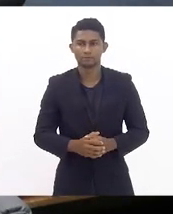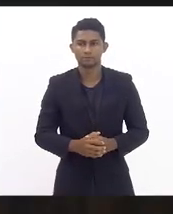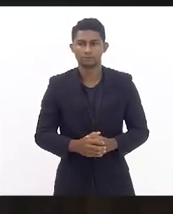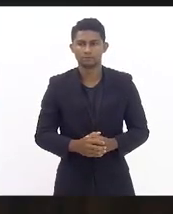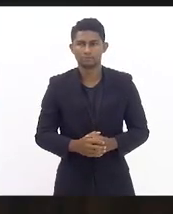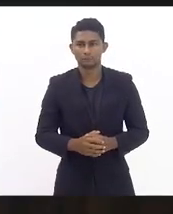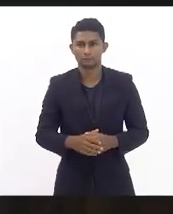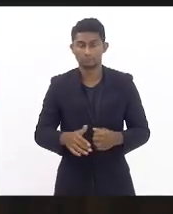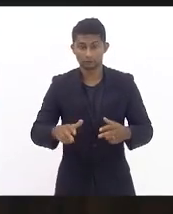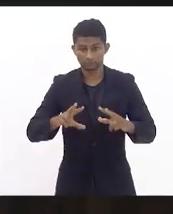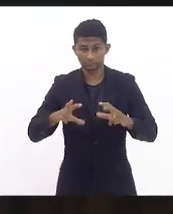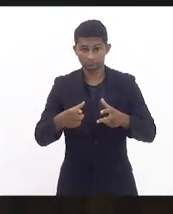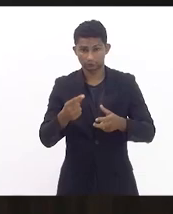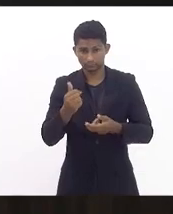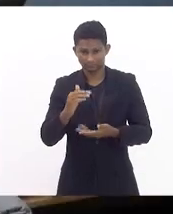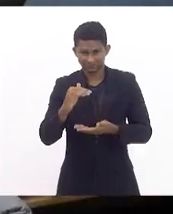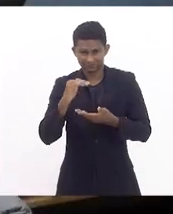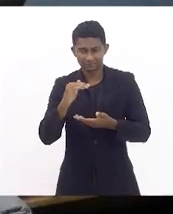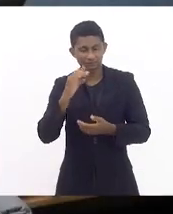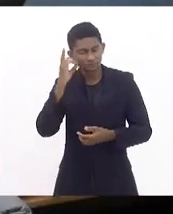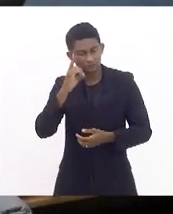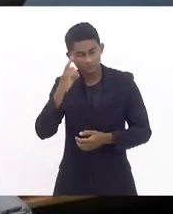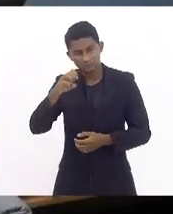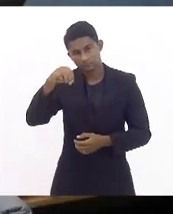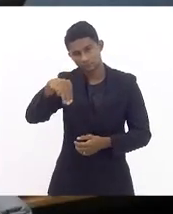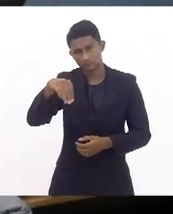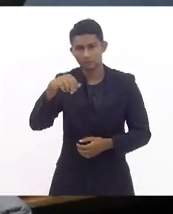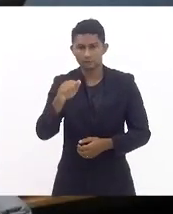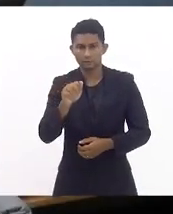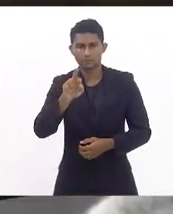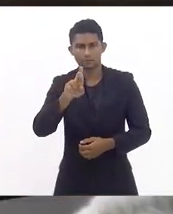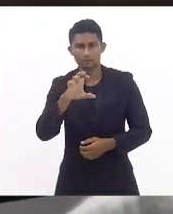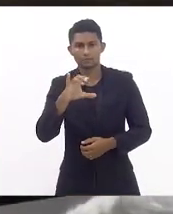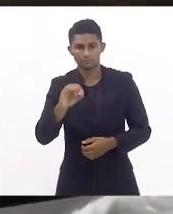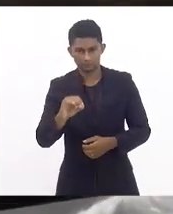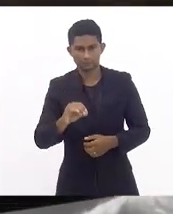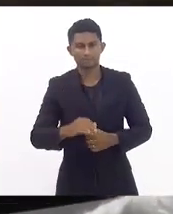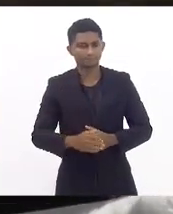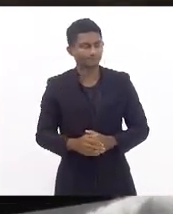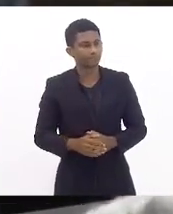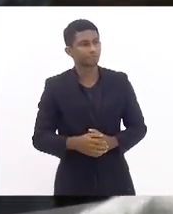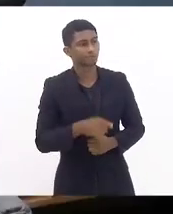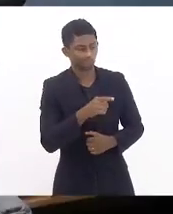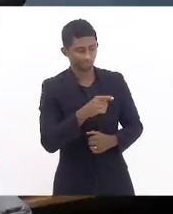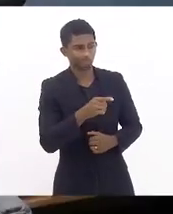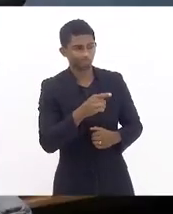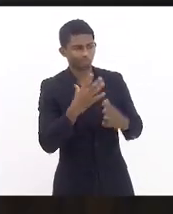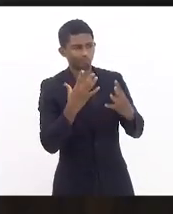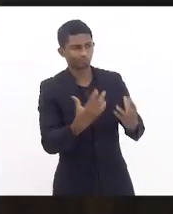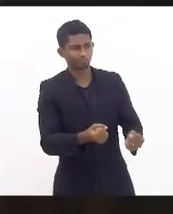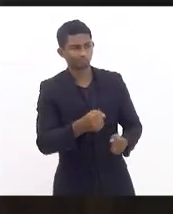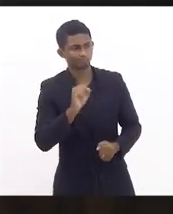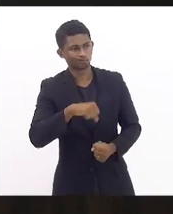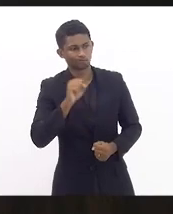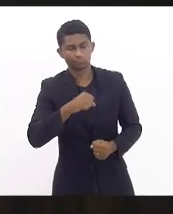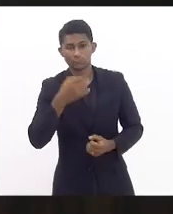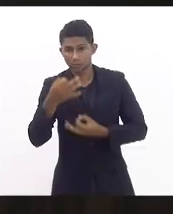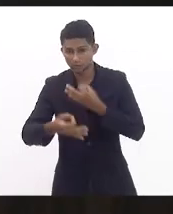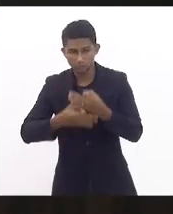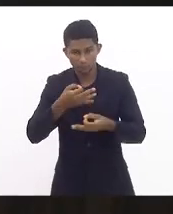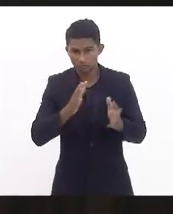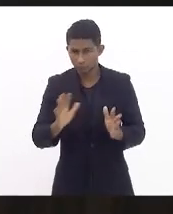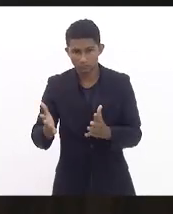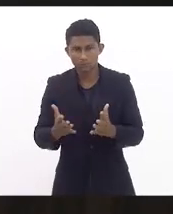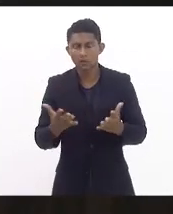Pela Comissão de Orçamento, deputado Márcio Pacheco. O parecer é favorável, presidente. Os pareceres emitidos em discussão.